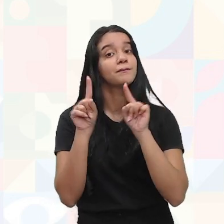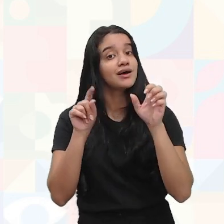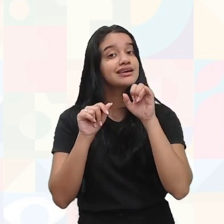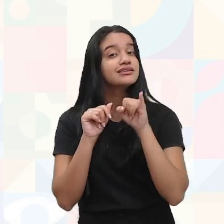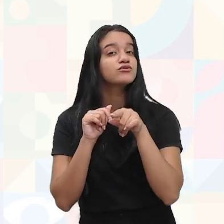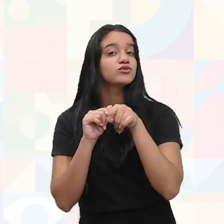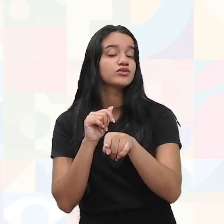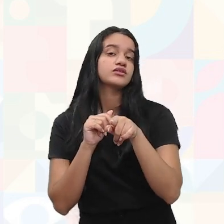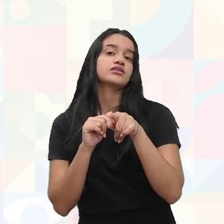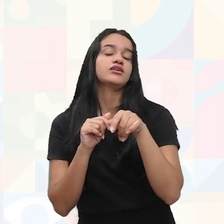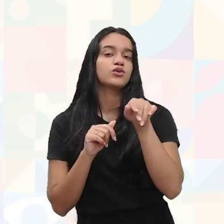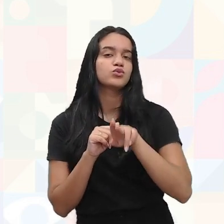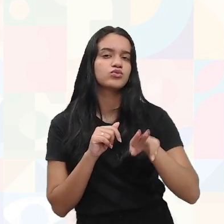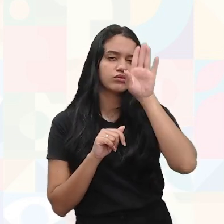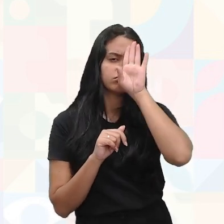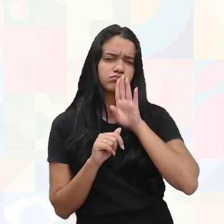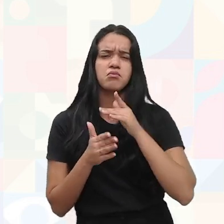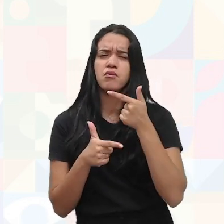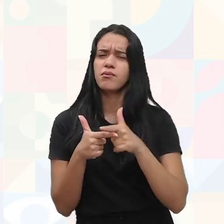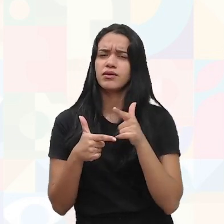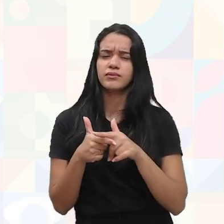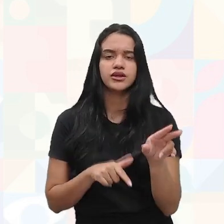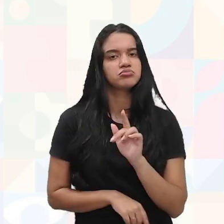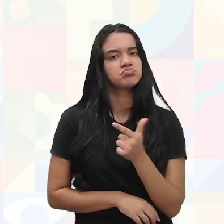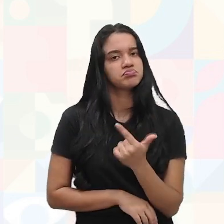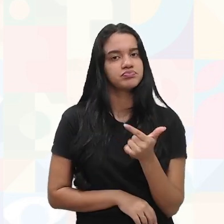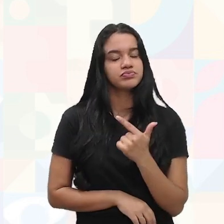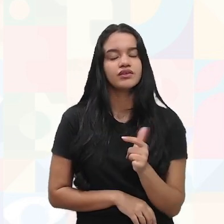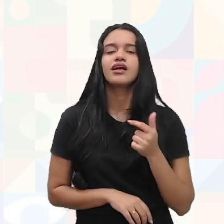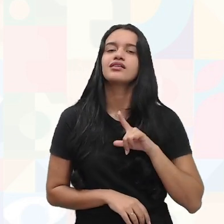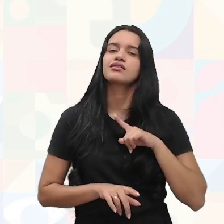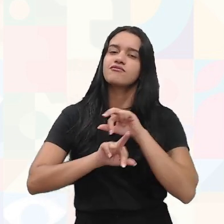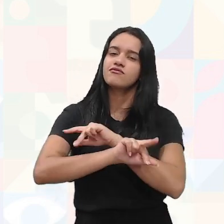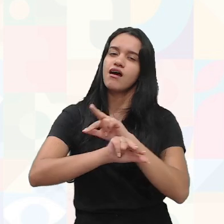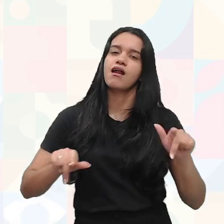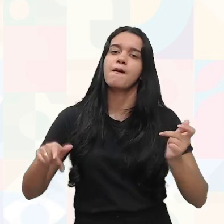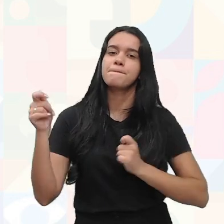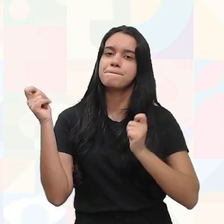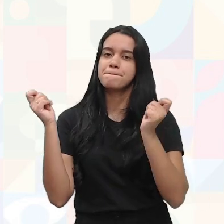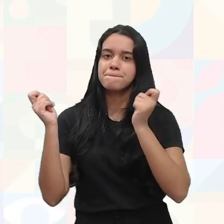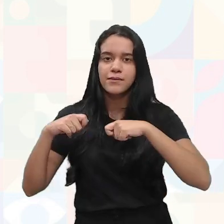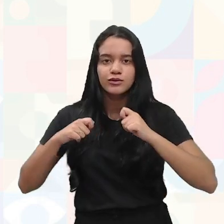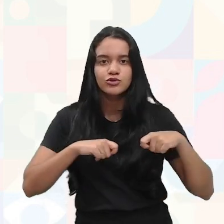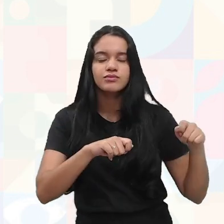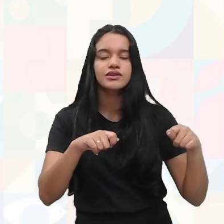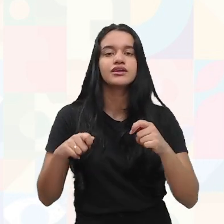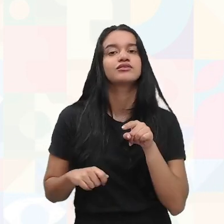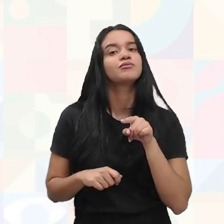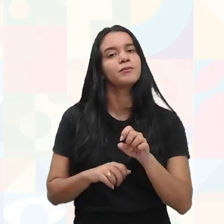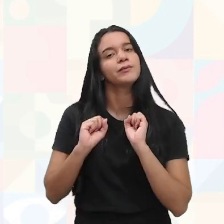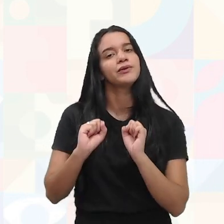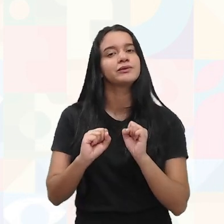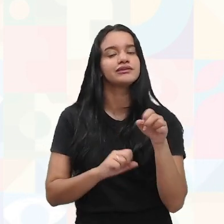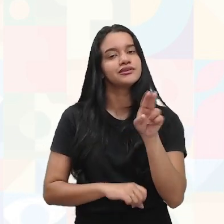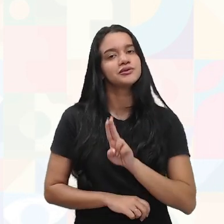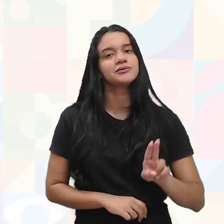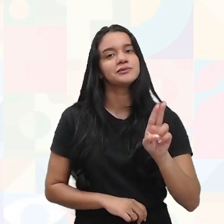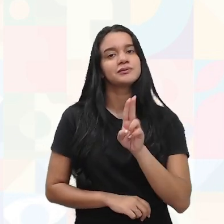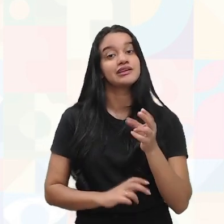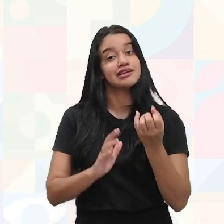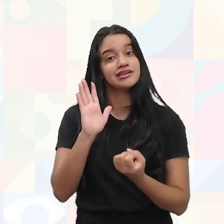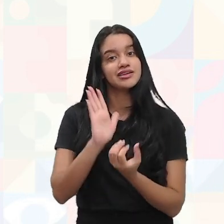você é um usuário gratuito, não tem problema. Tem várias possibilidades que você pode utilizar e fazer uma